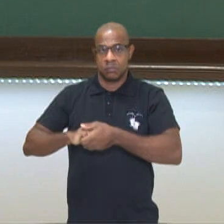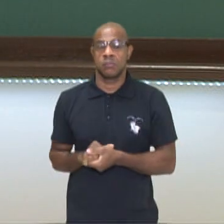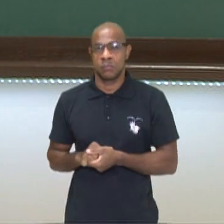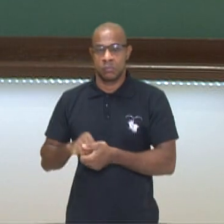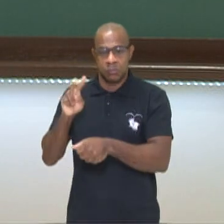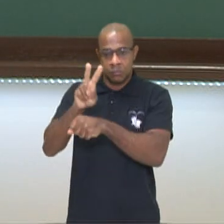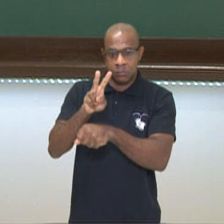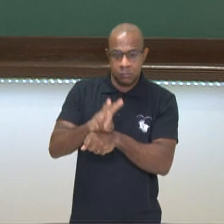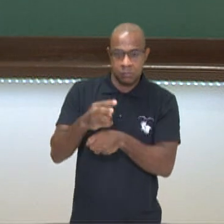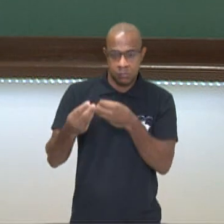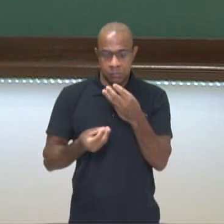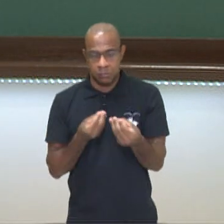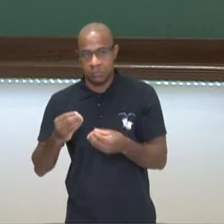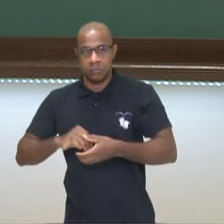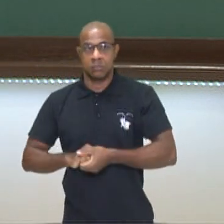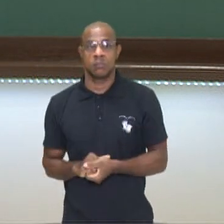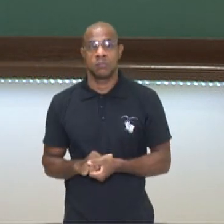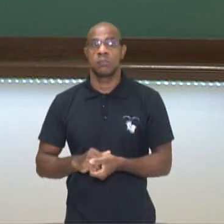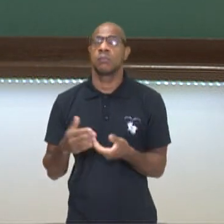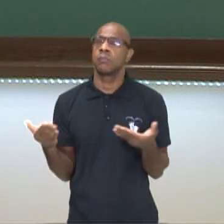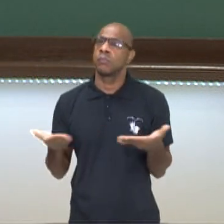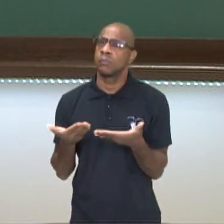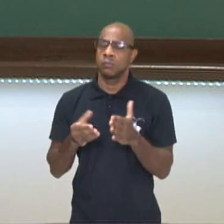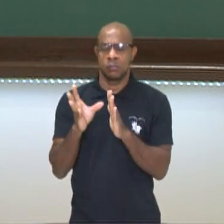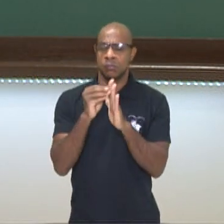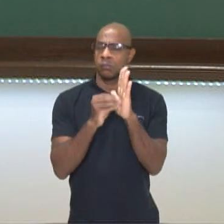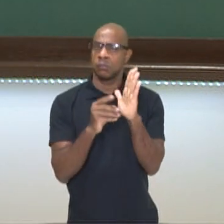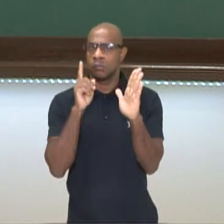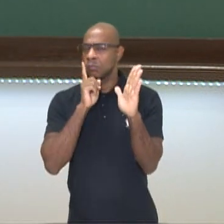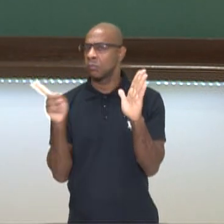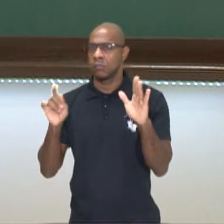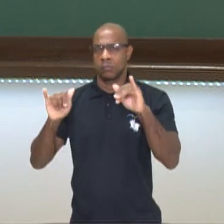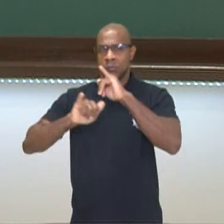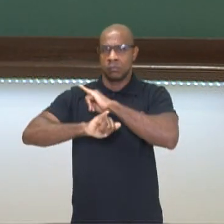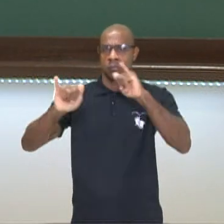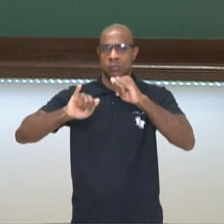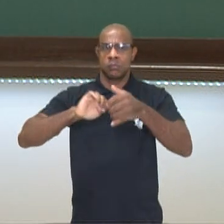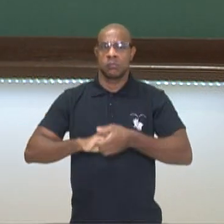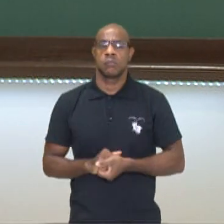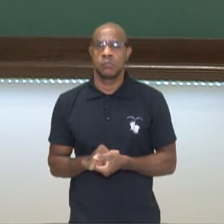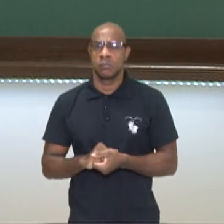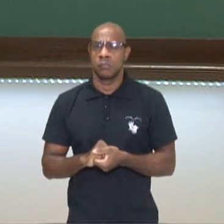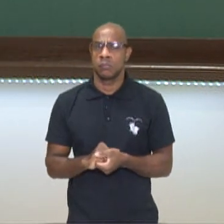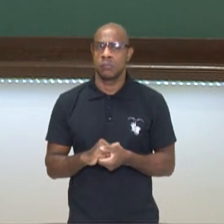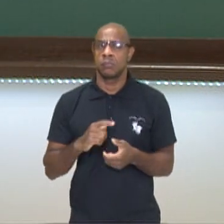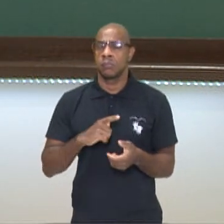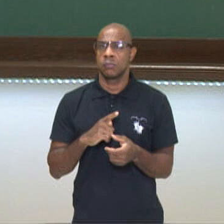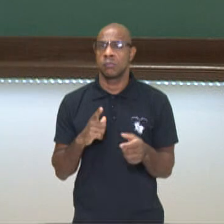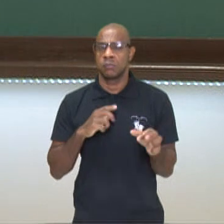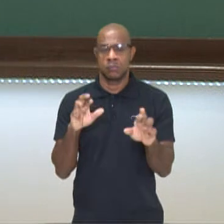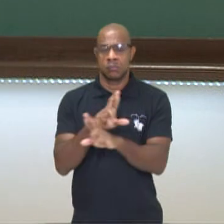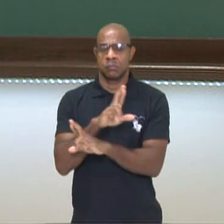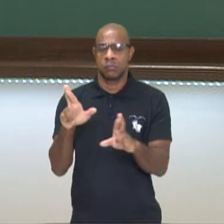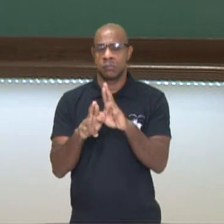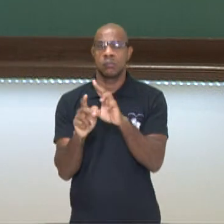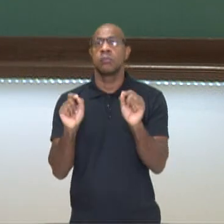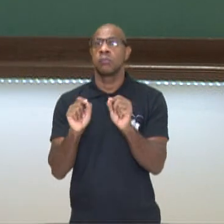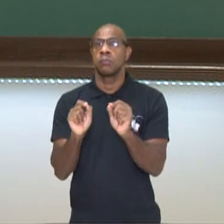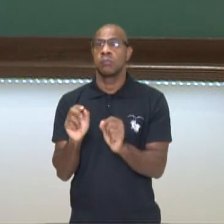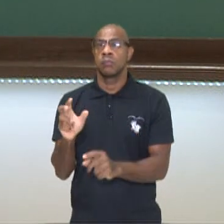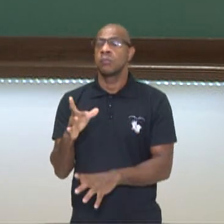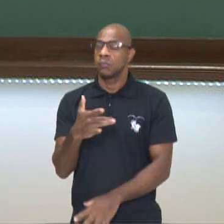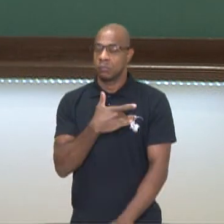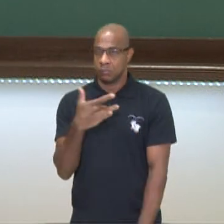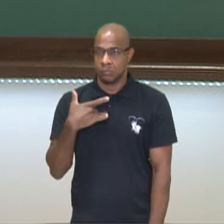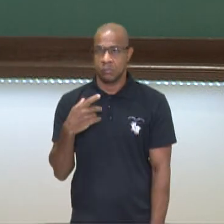pouco sobre essa manchete, ela já adiantou o conteúdo da notícia. Fala sobre programas relacionados à saúde. Você assiste